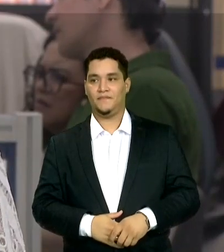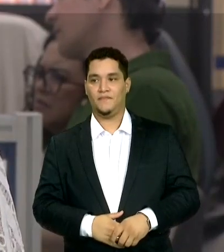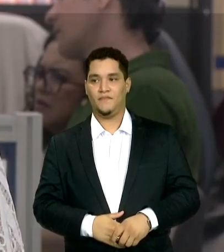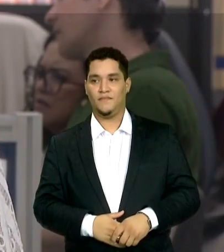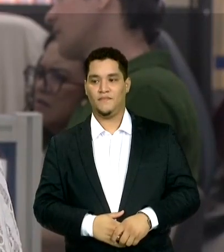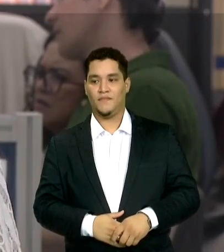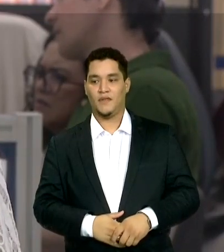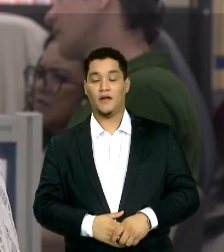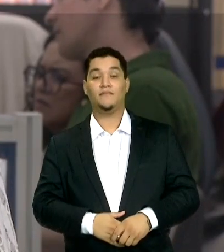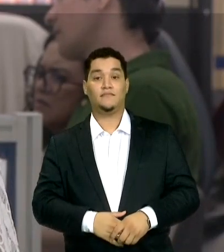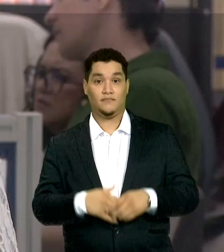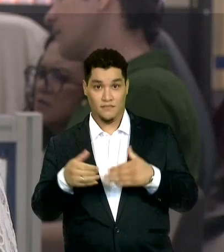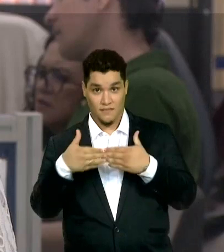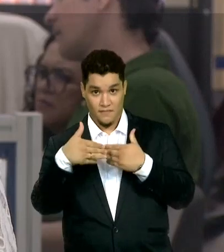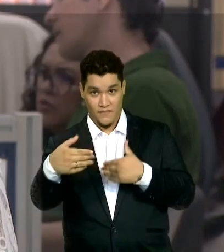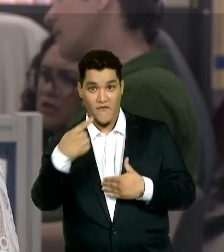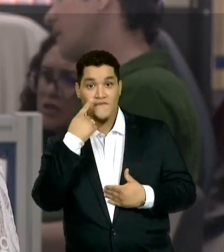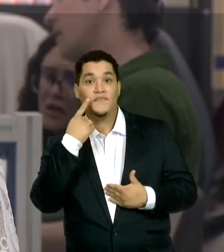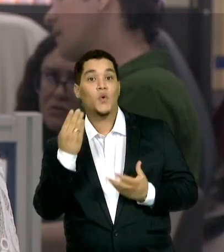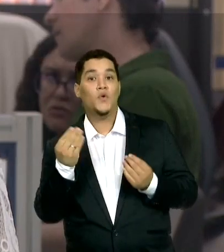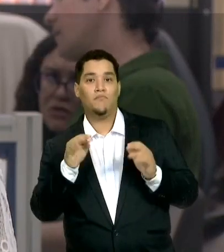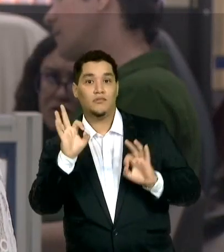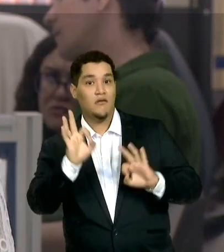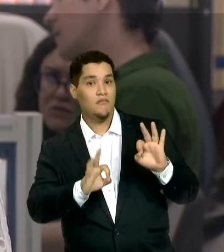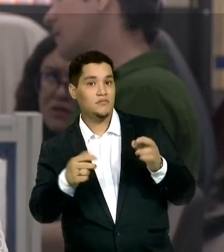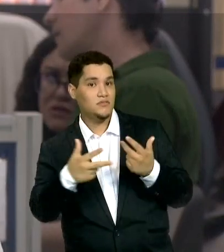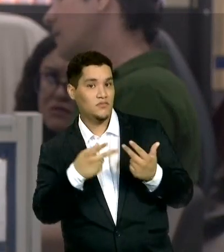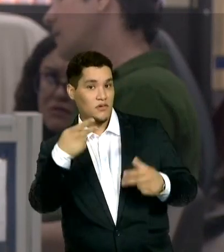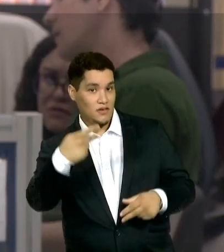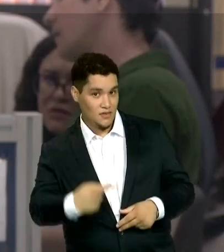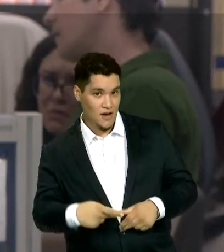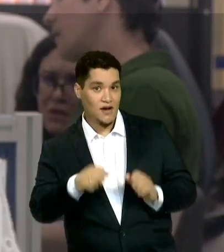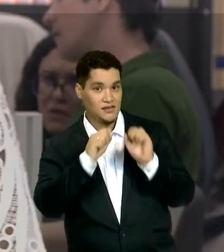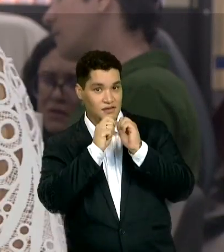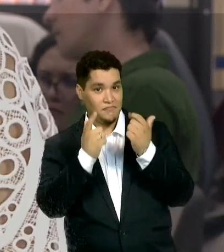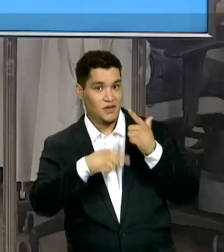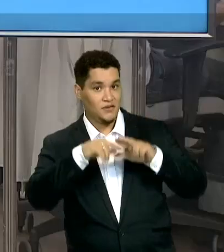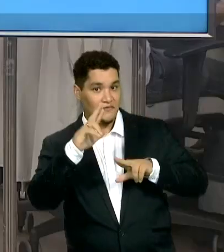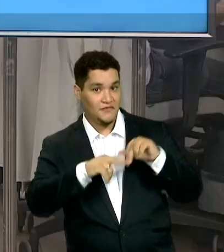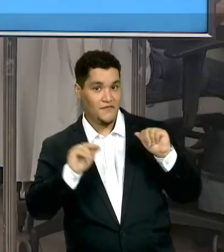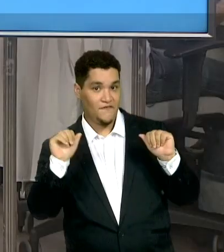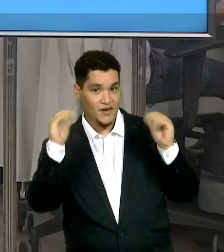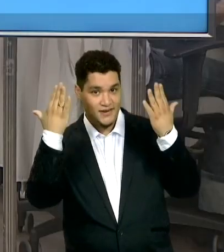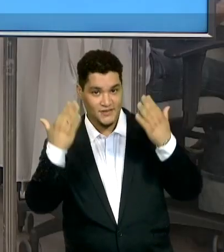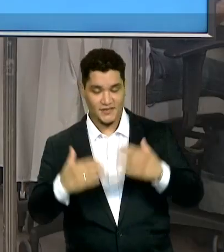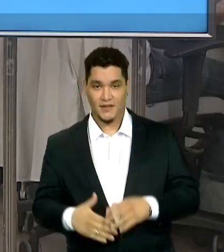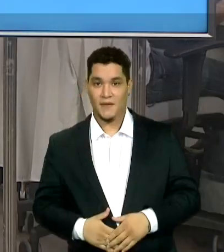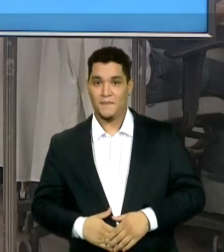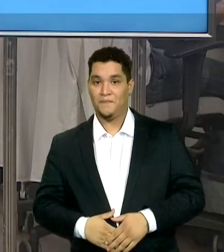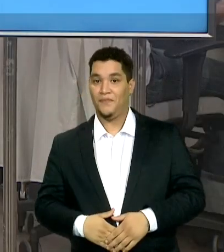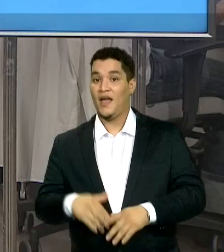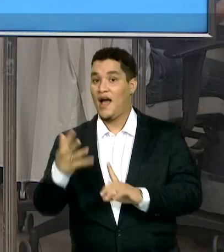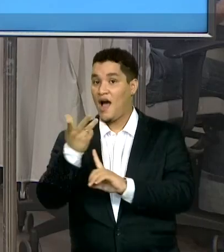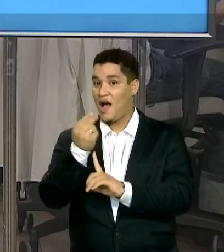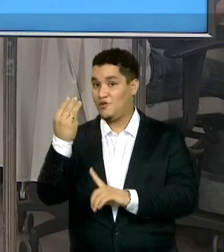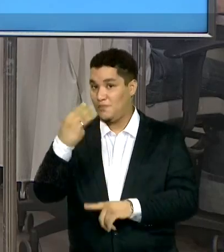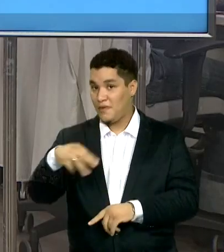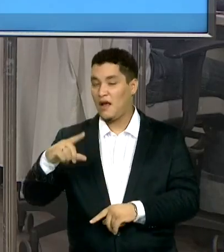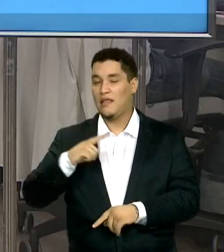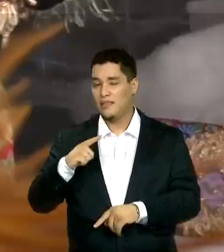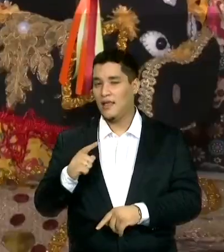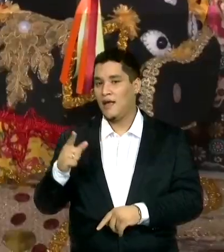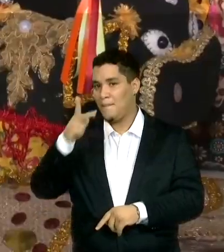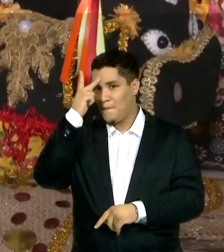E você vai ver no próximo bloco os preparativos para o início do Arraial da Assembleia. No Arte do Mará, o trabalho de um casal